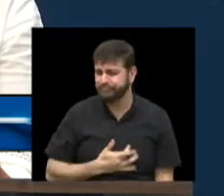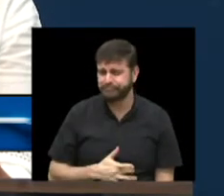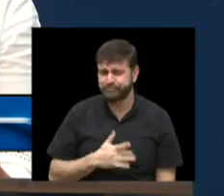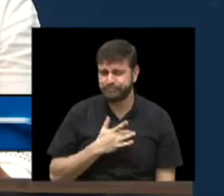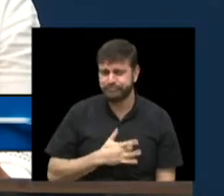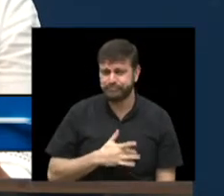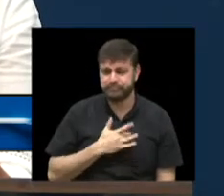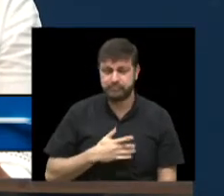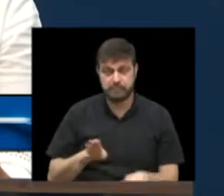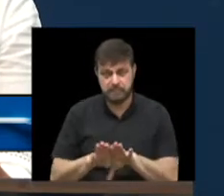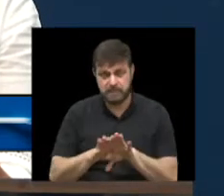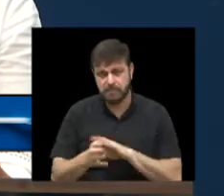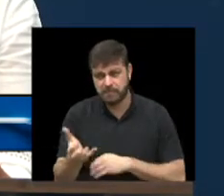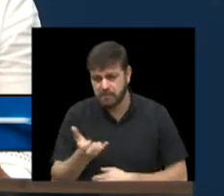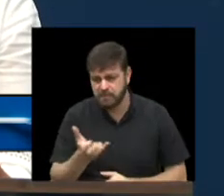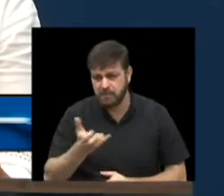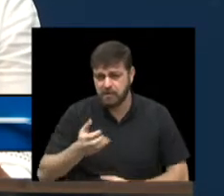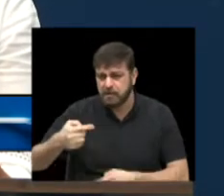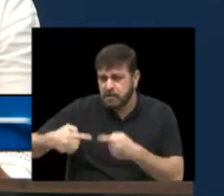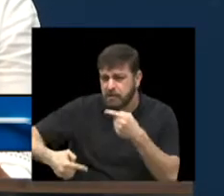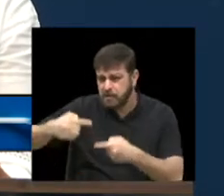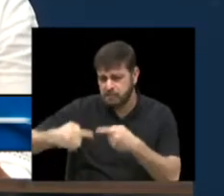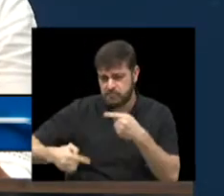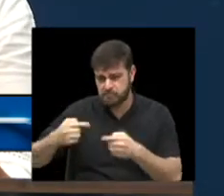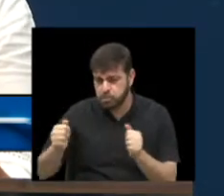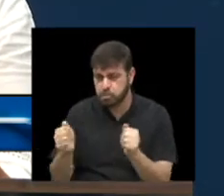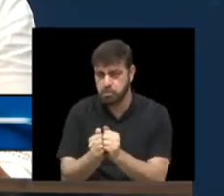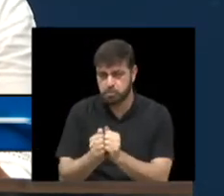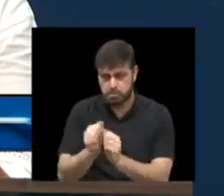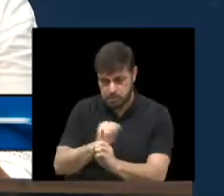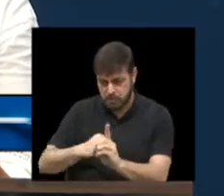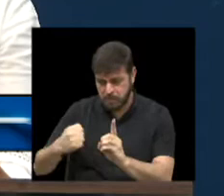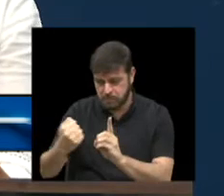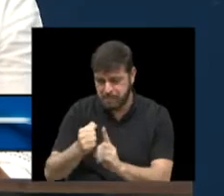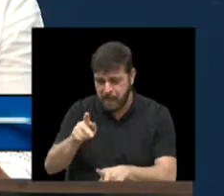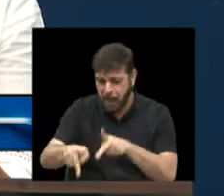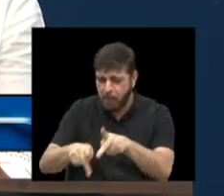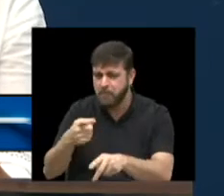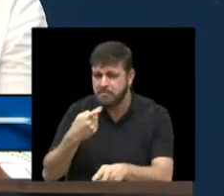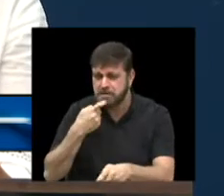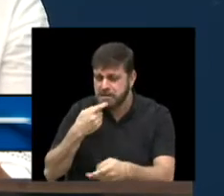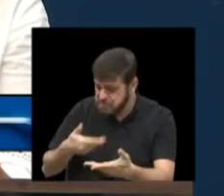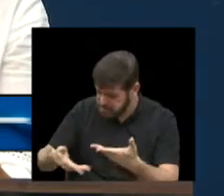de inclusive, fazer uma discussão aqui com a população de Campinas,